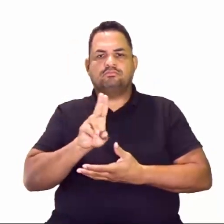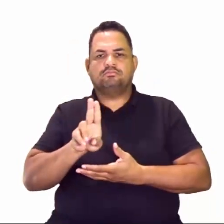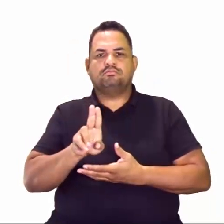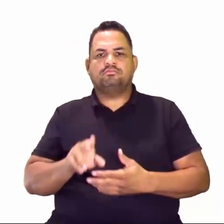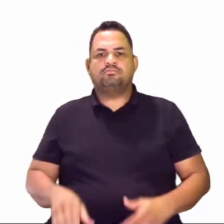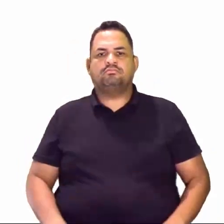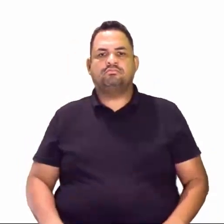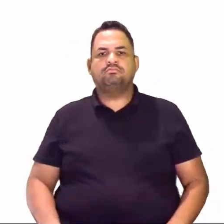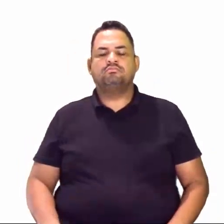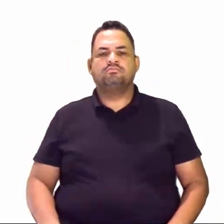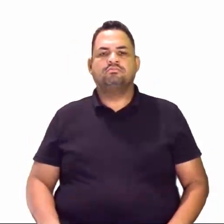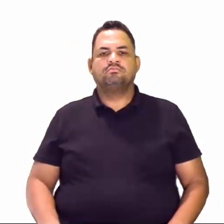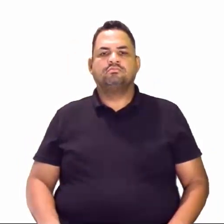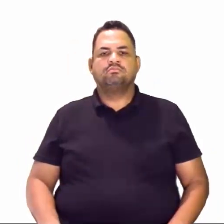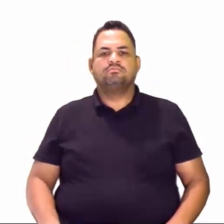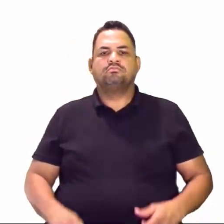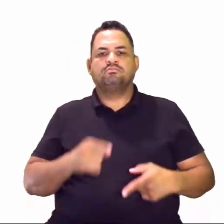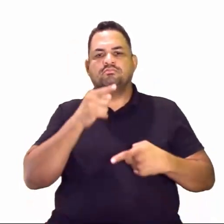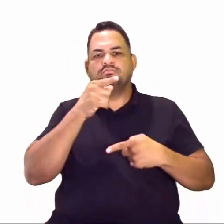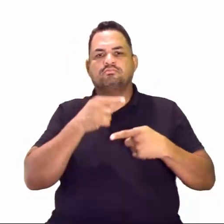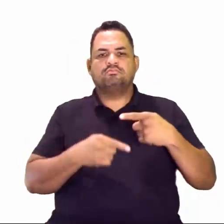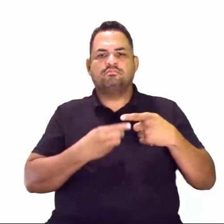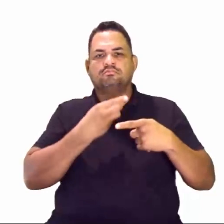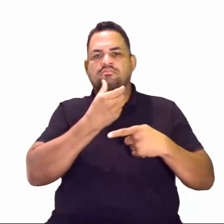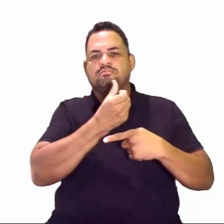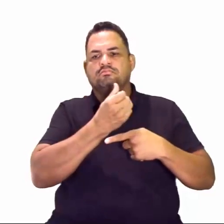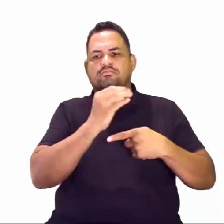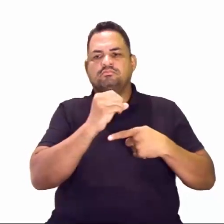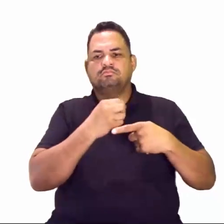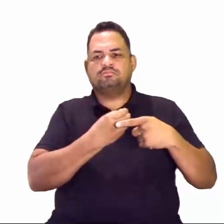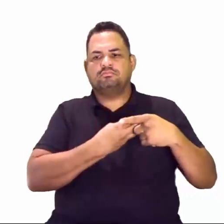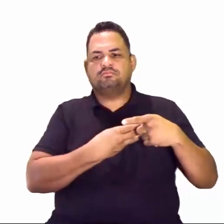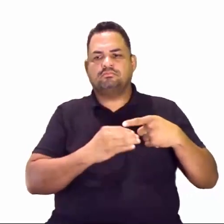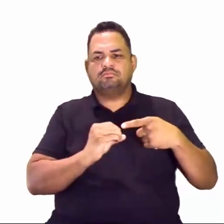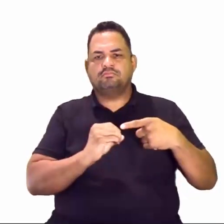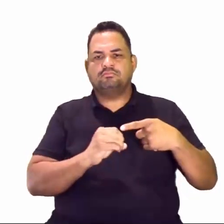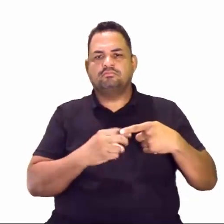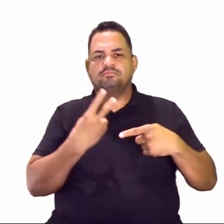de massa atômica. Dividindo 60 por 30, nós temos